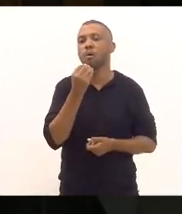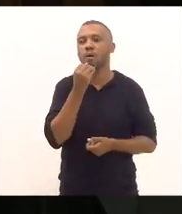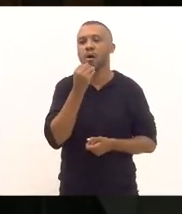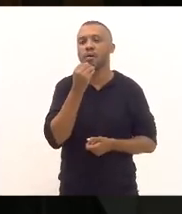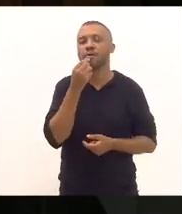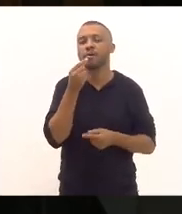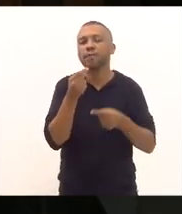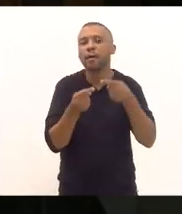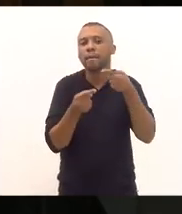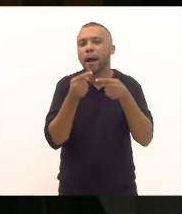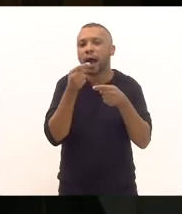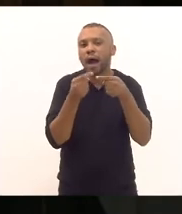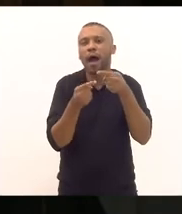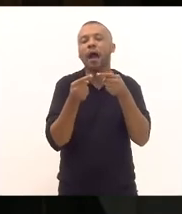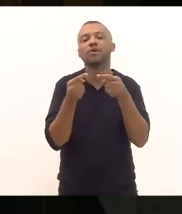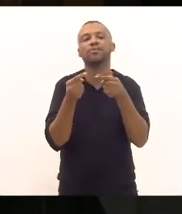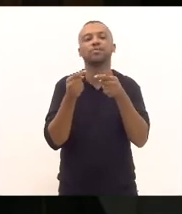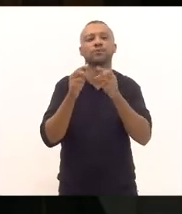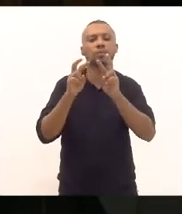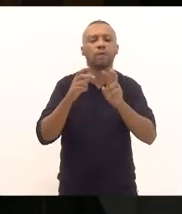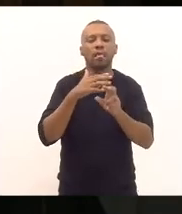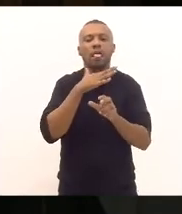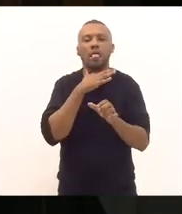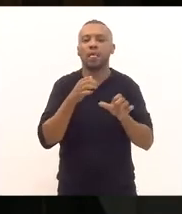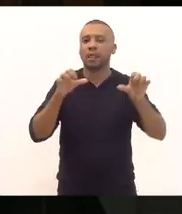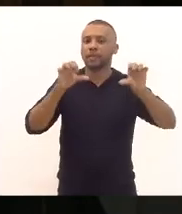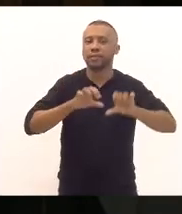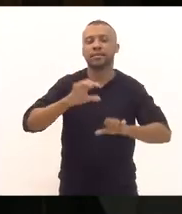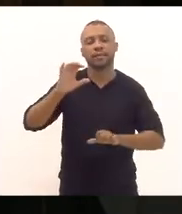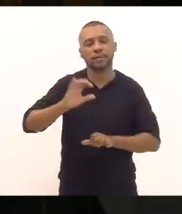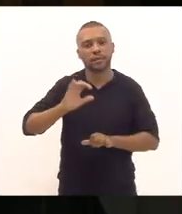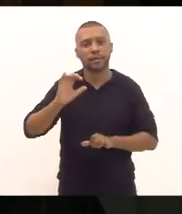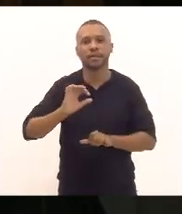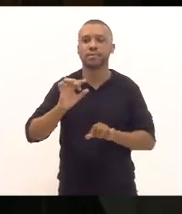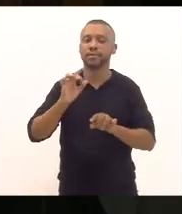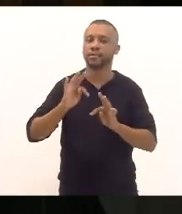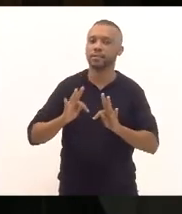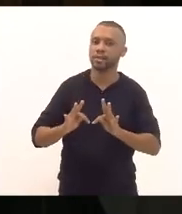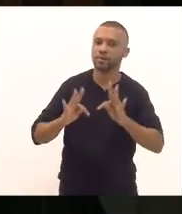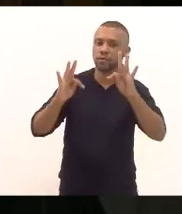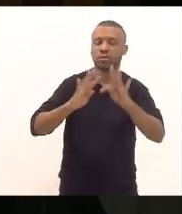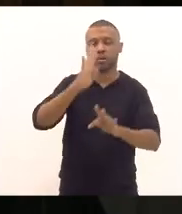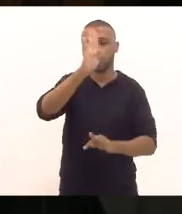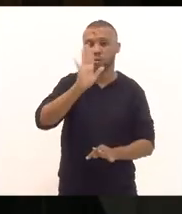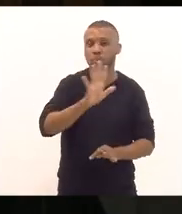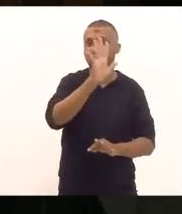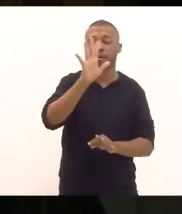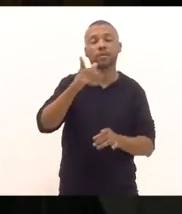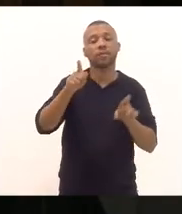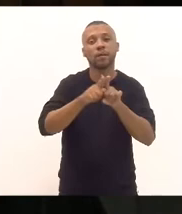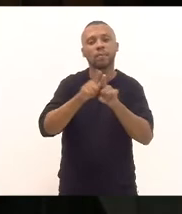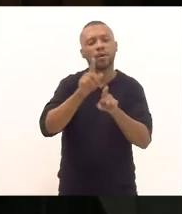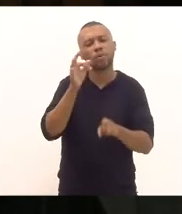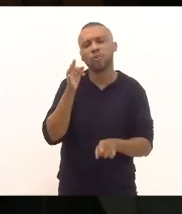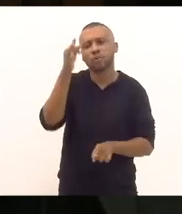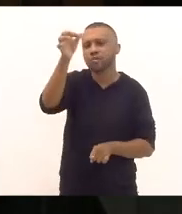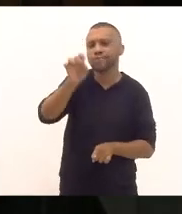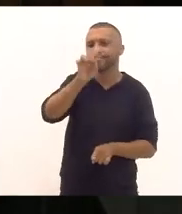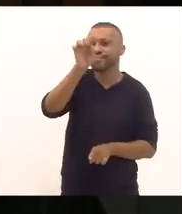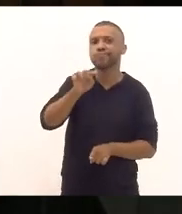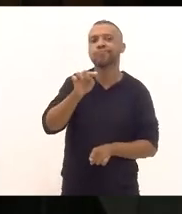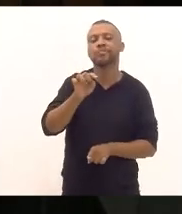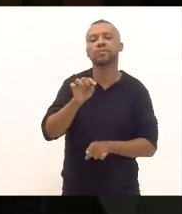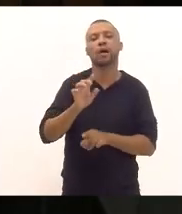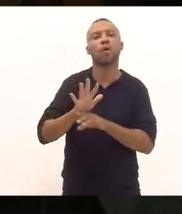debate discutindo a crise da ciência e tecnologia no Brasil e as perspectivas de futuro da uern Zona